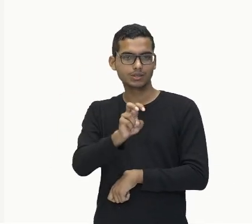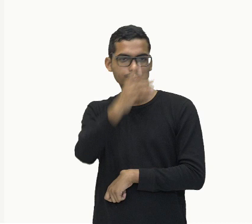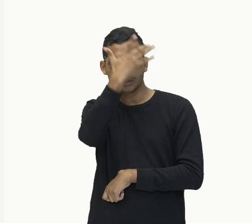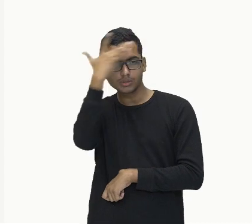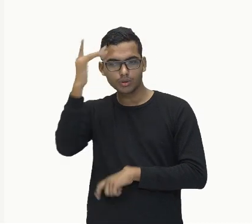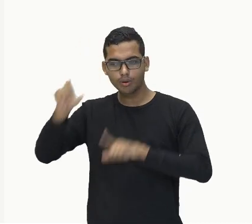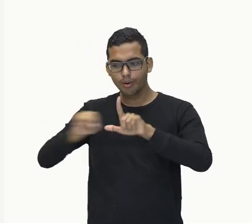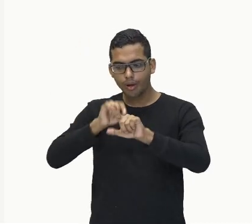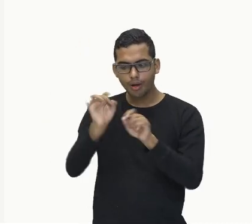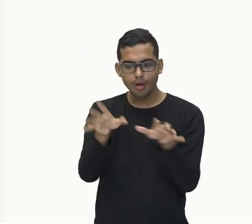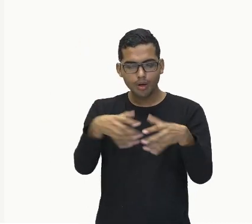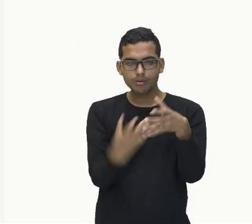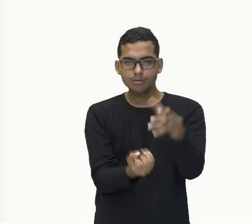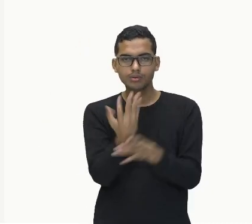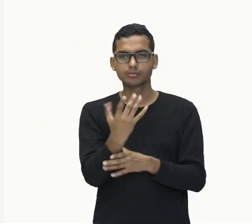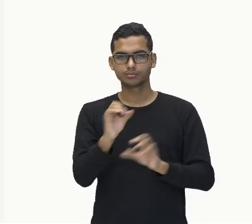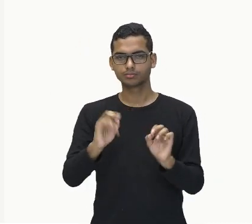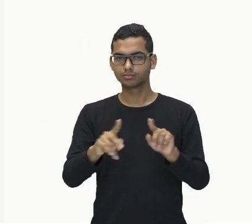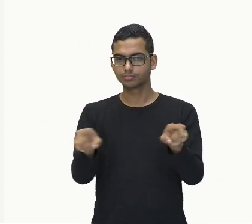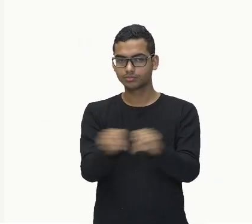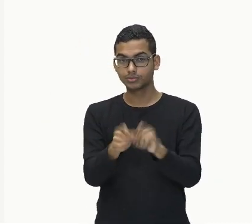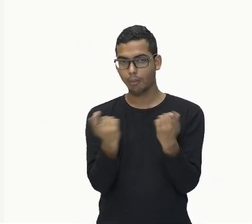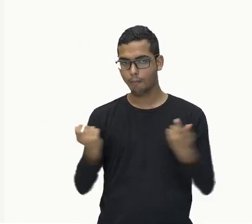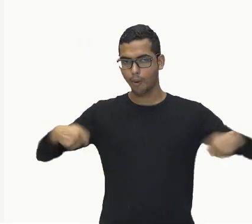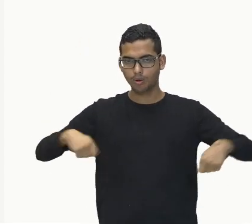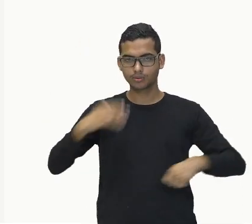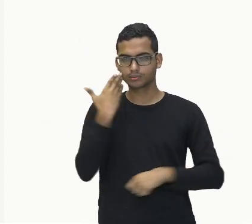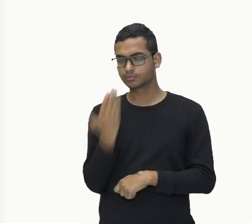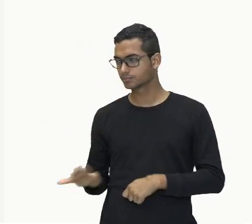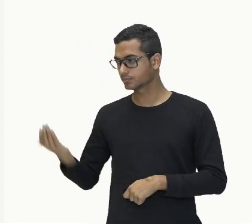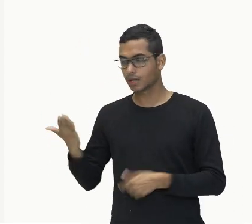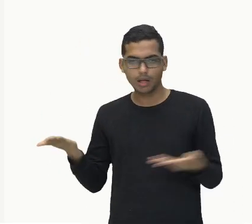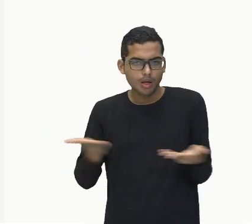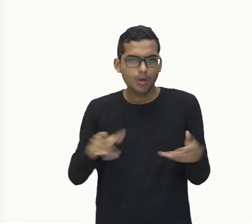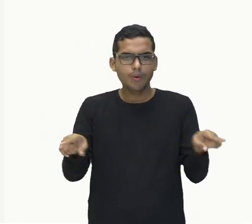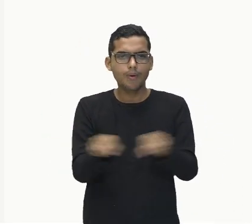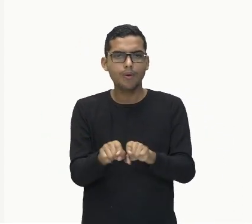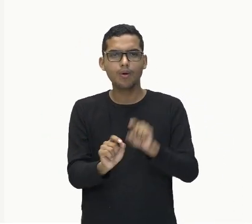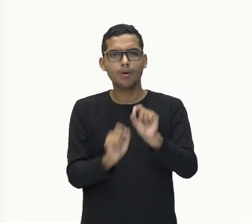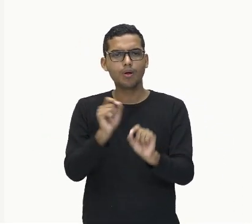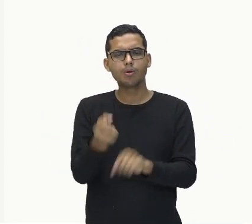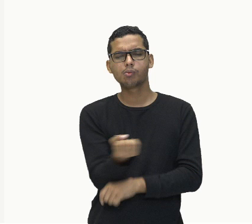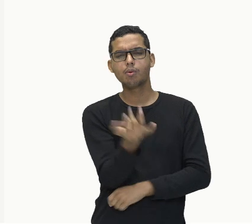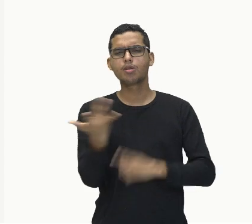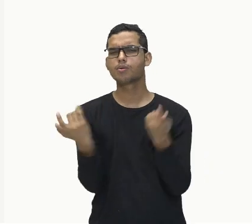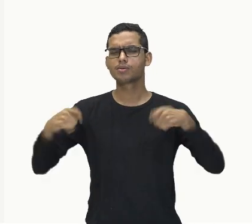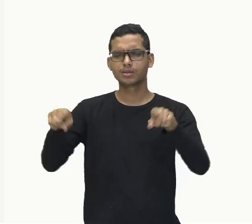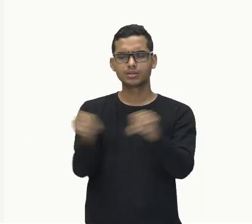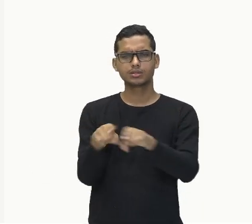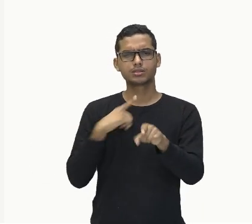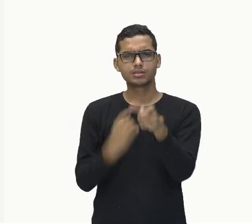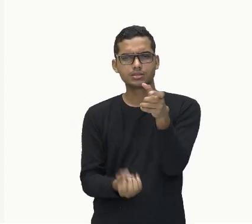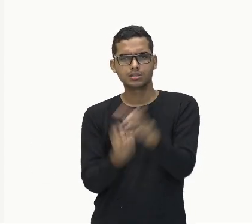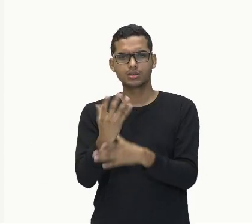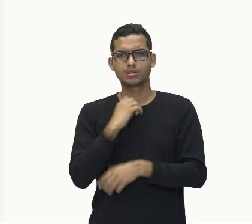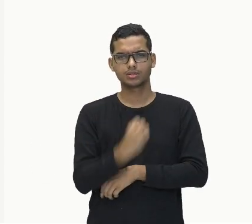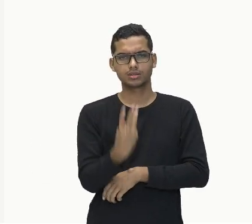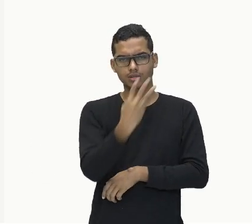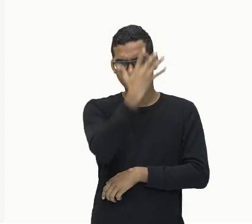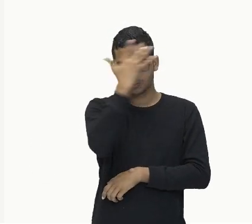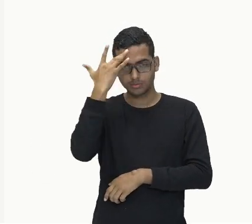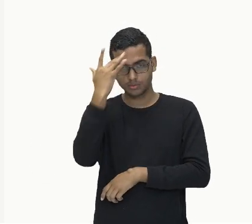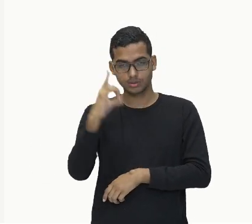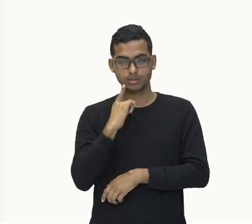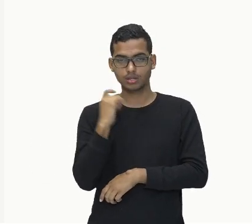Agora, temos no item B. De quantas formas podemos formar uma comissão de 3 pessoas de modo que haja